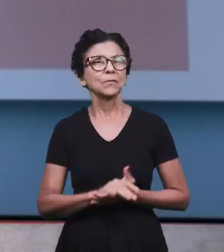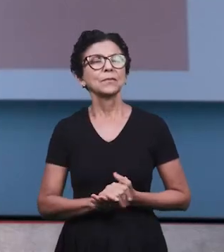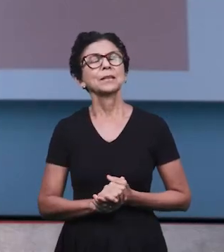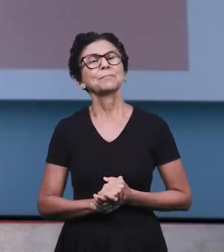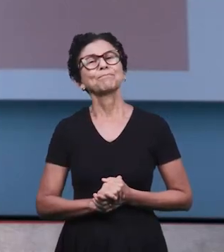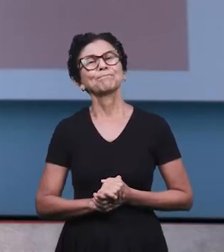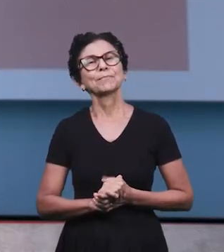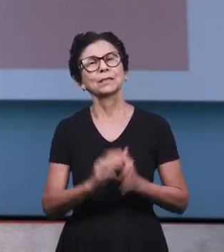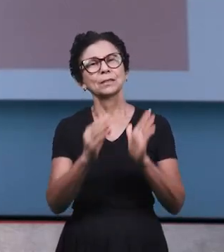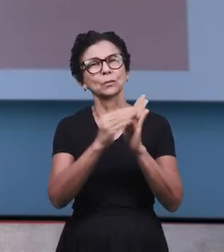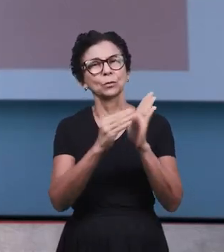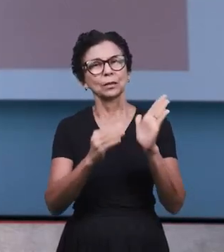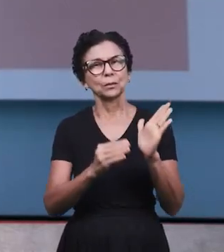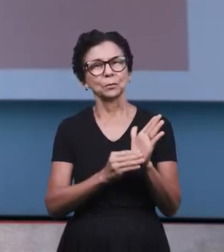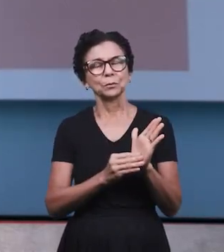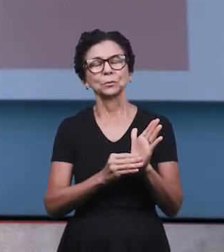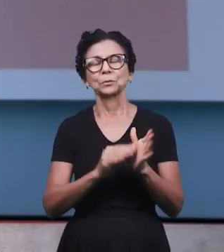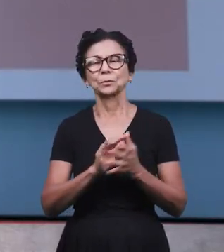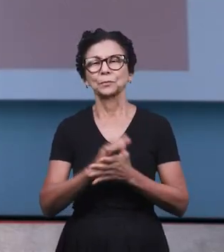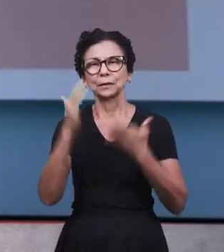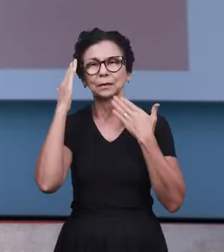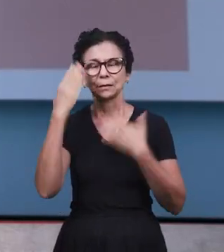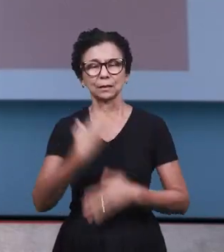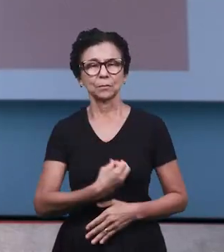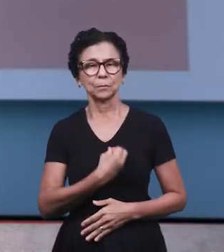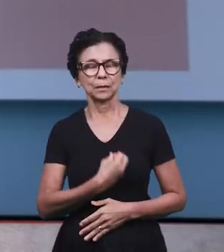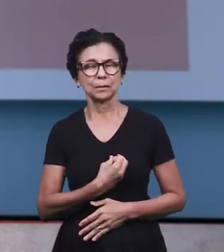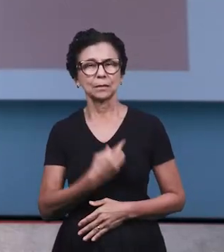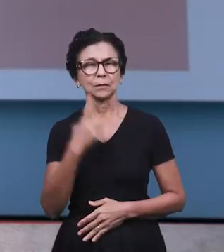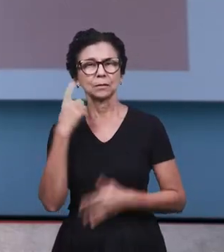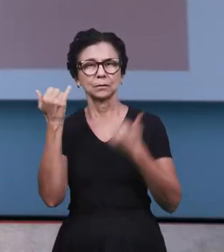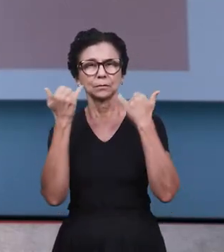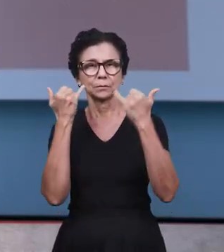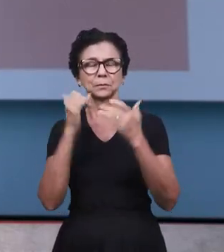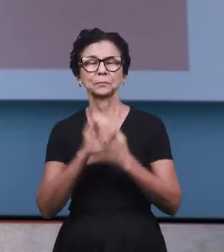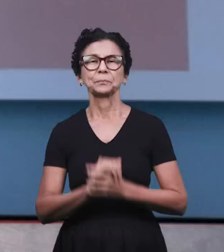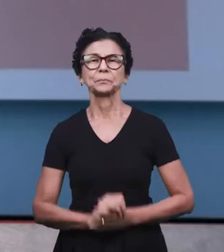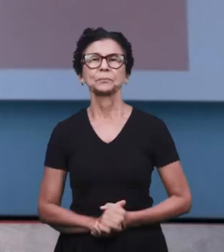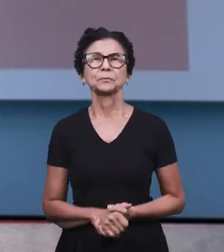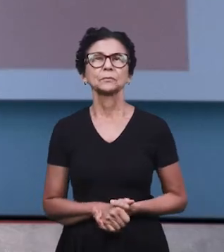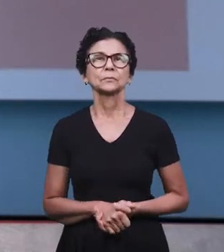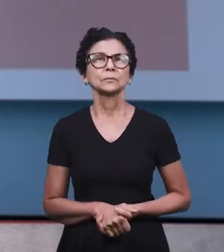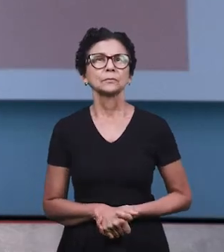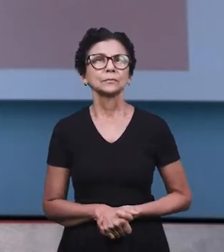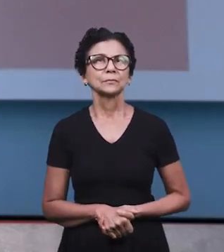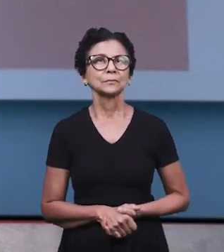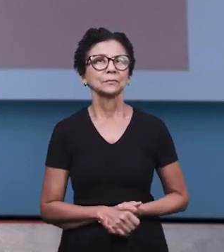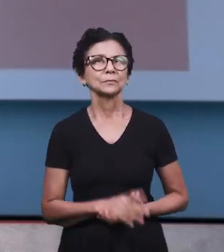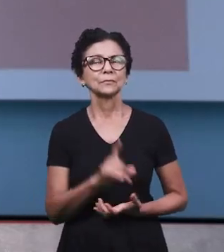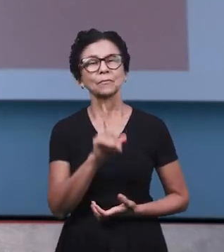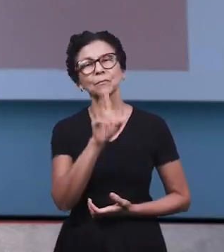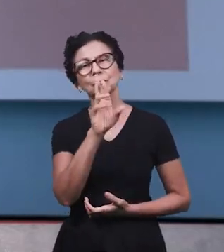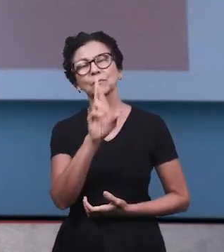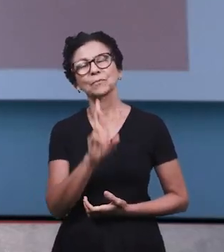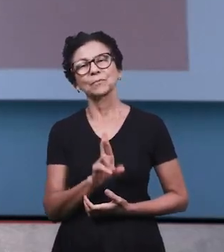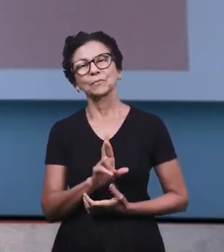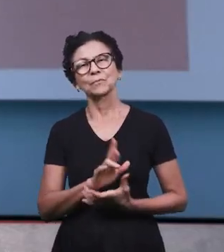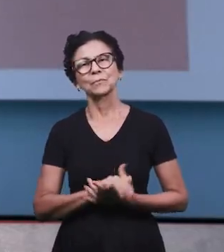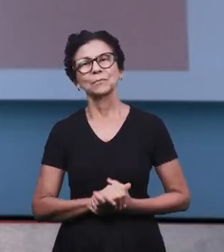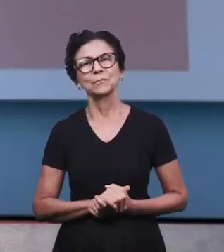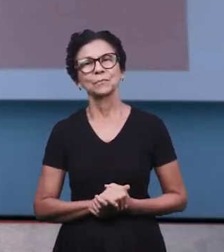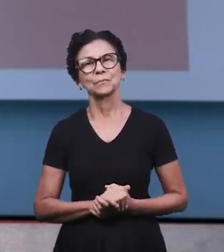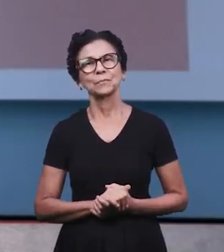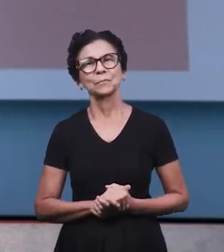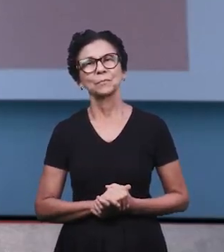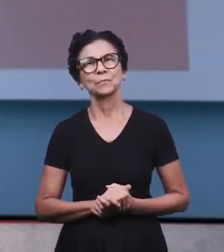estarem conosco e vamos ouvir estas informações valiosas. Doutora Gabriela, a paz